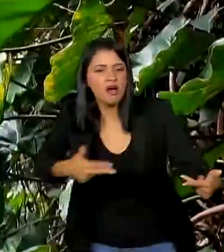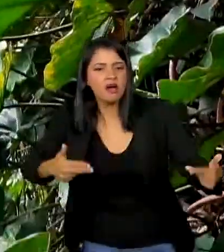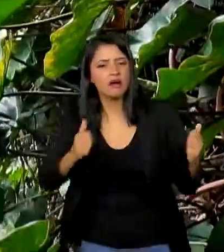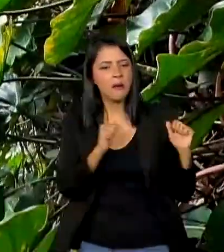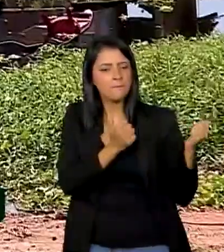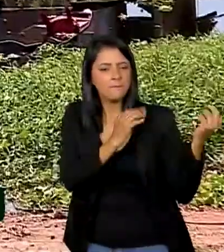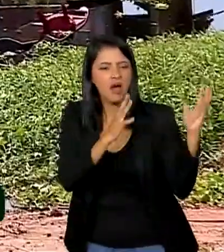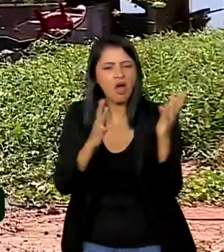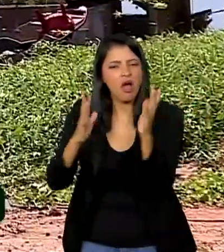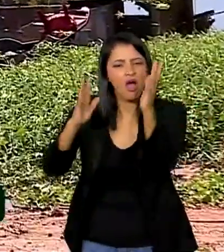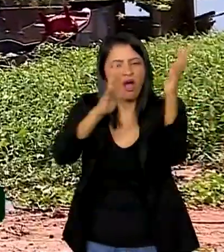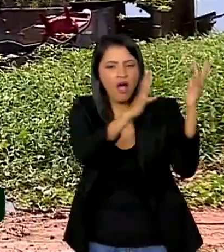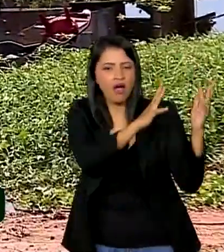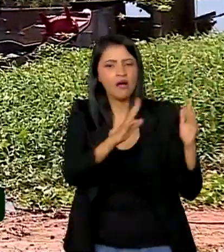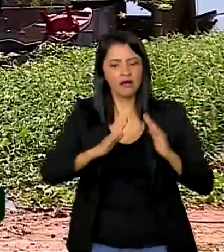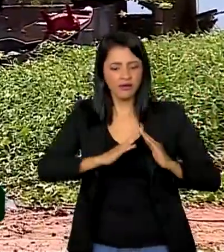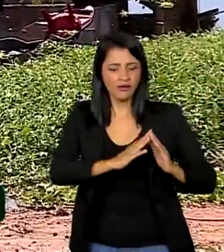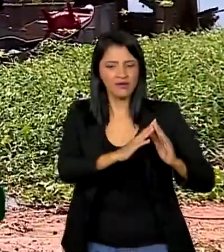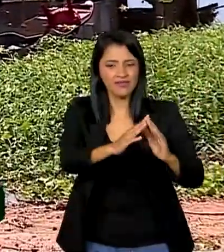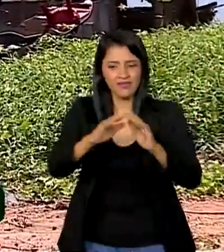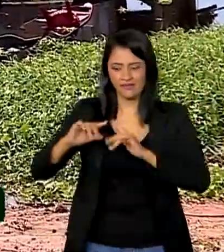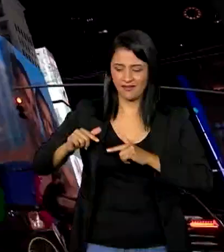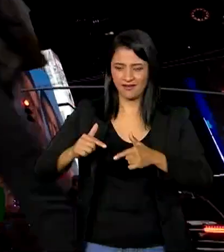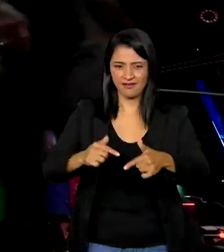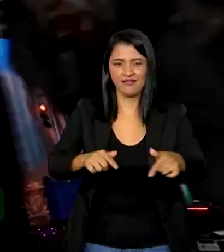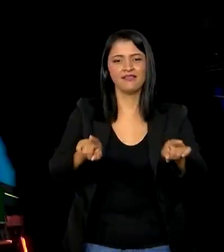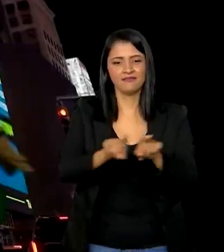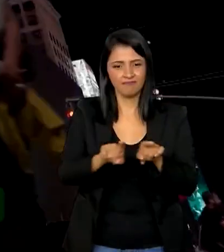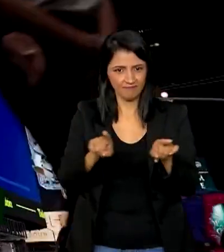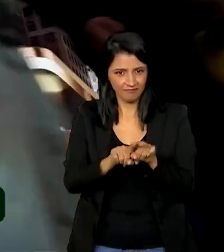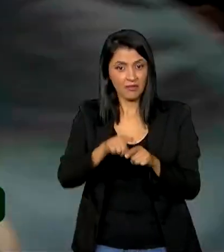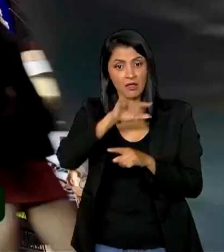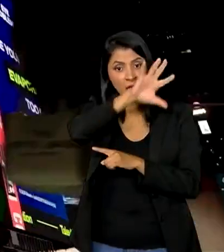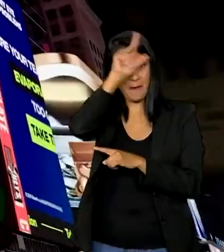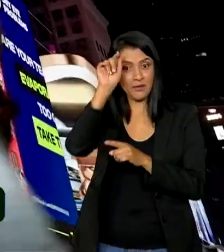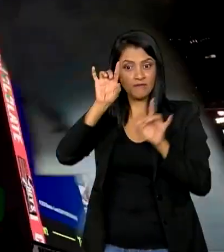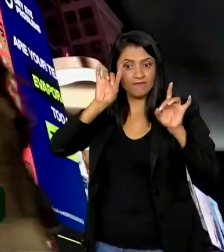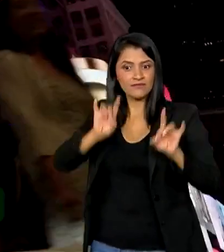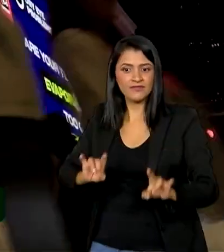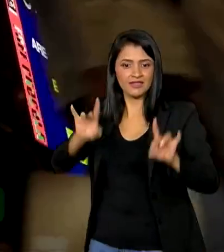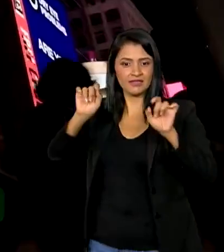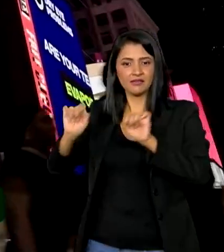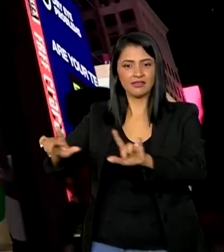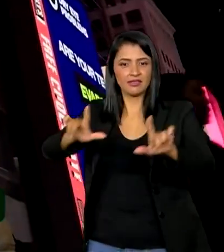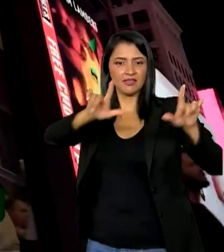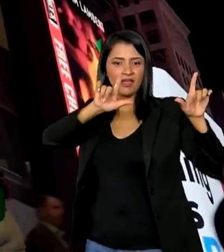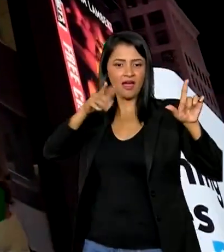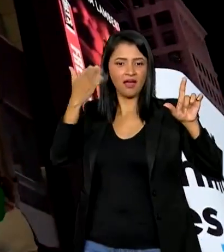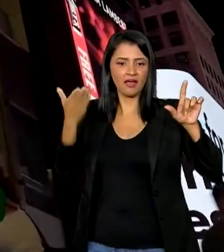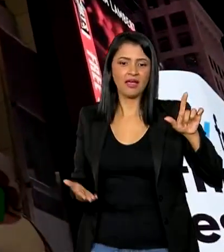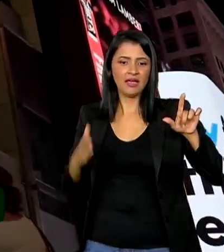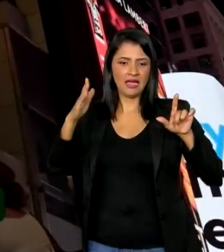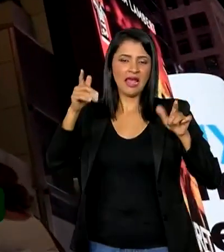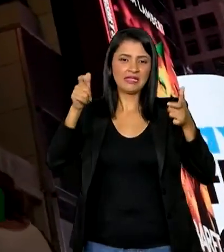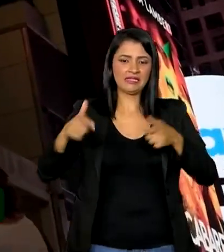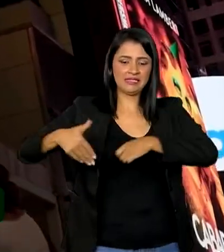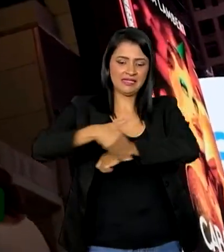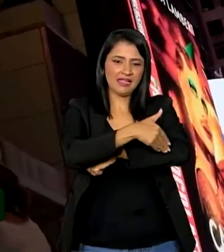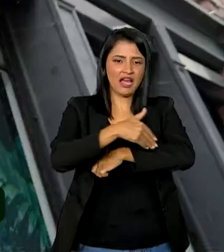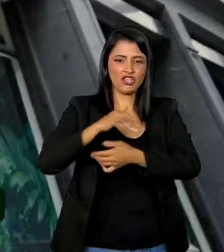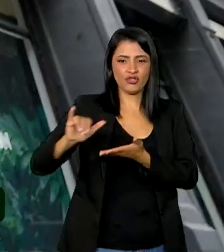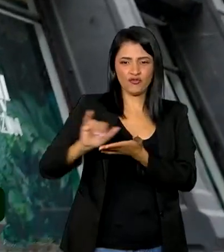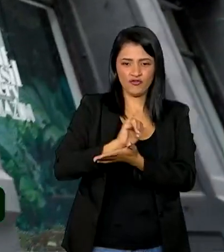transmissão do vírus pelos mosquitos e que já são testados em algumas cidades no Brasil. Nós vamos dar escala,